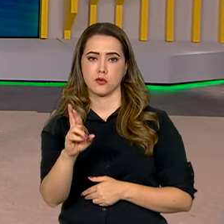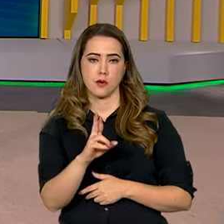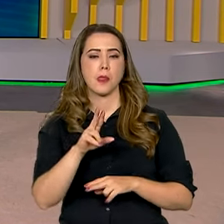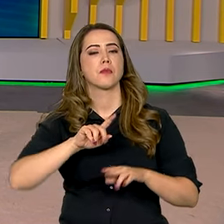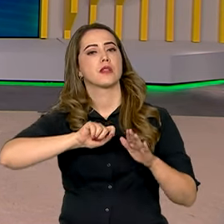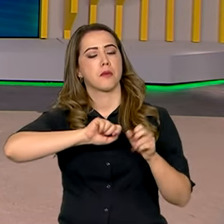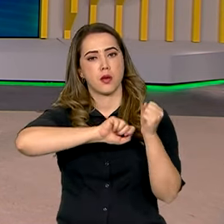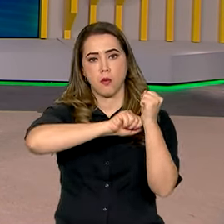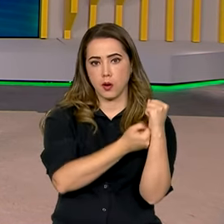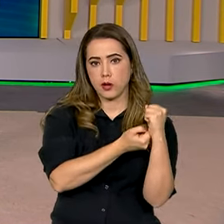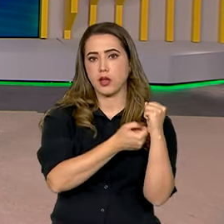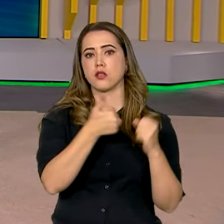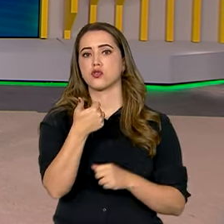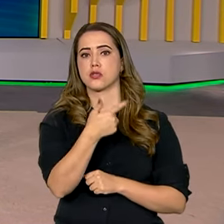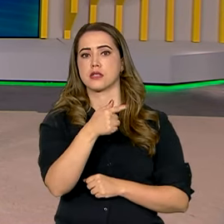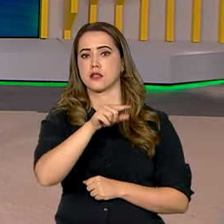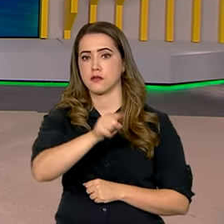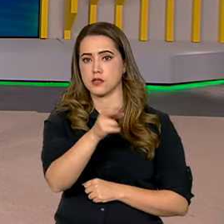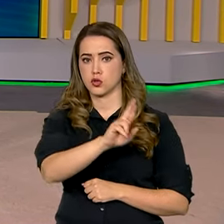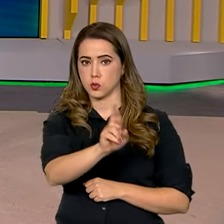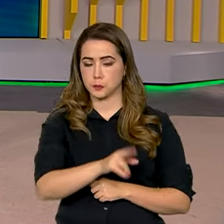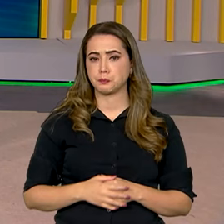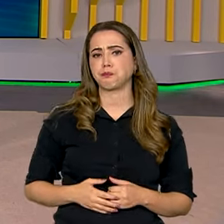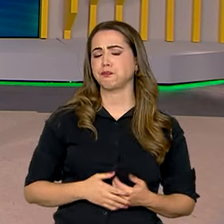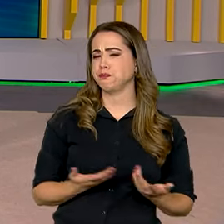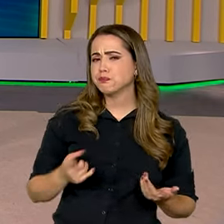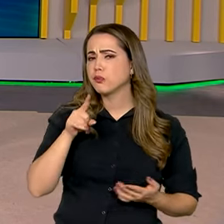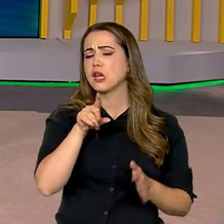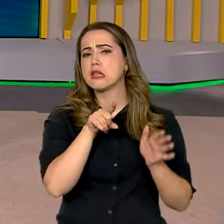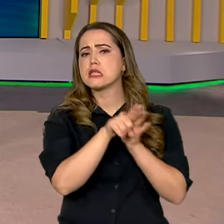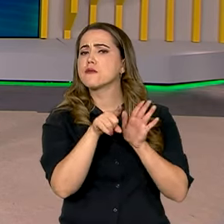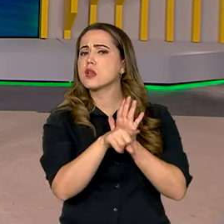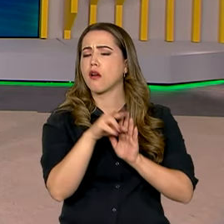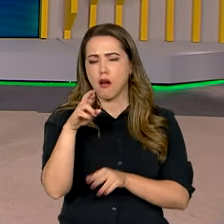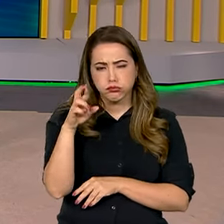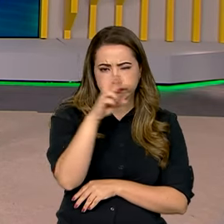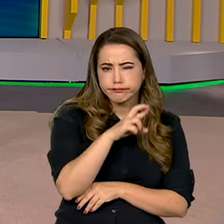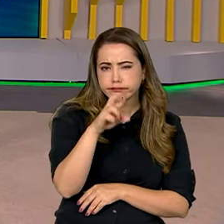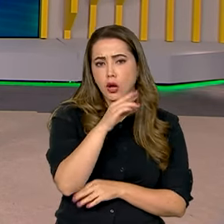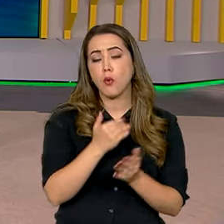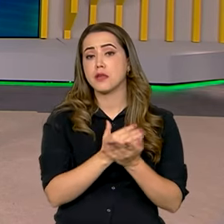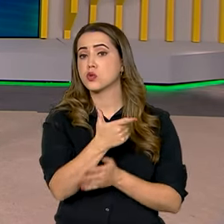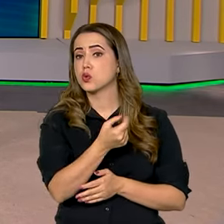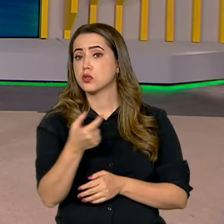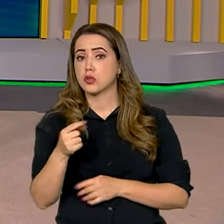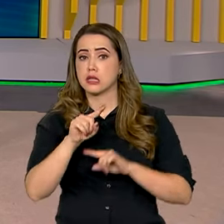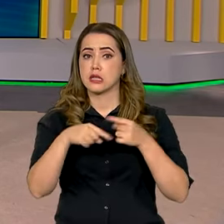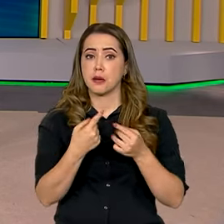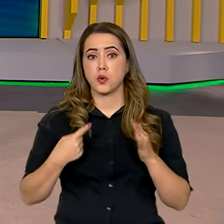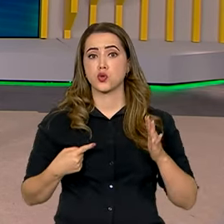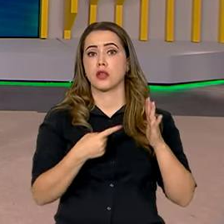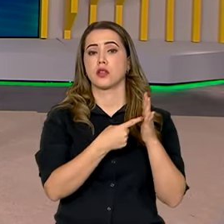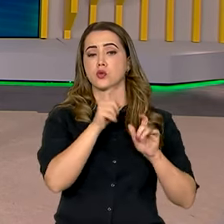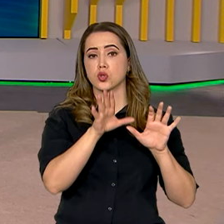quase 127 mil reais. Pois é, Carol, essa investigação teve início em 2020, após uma